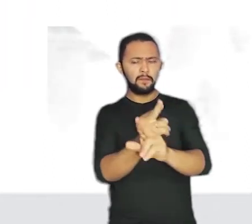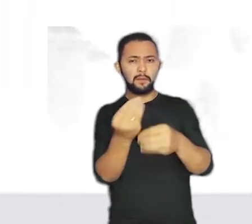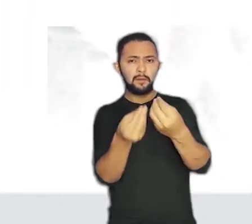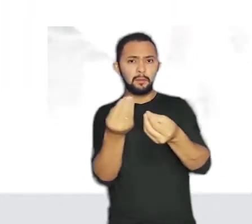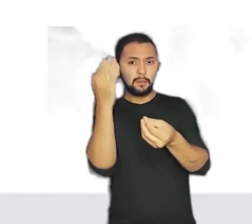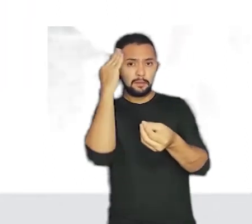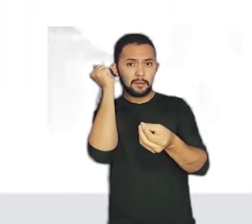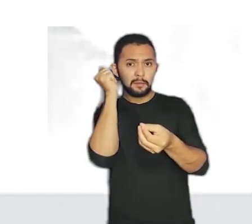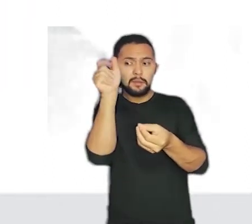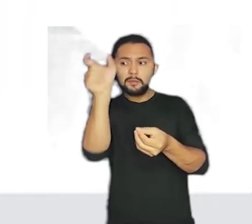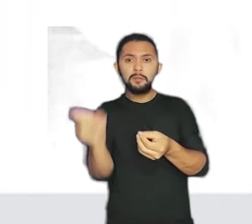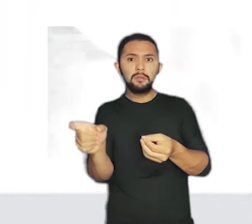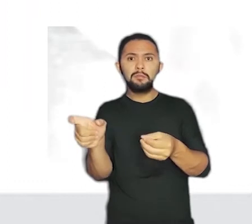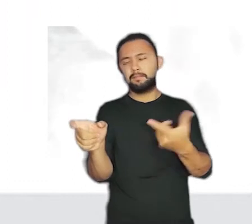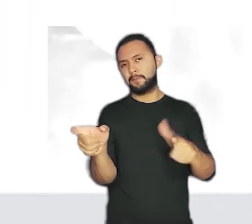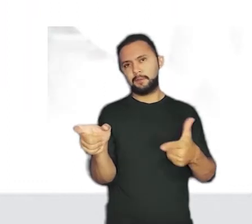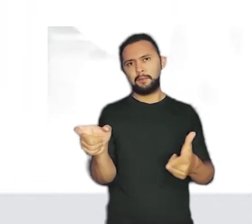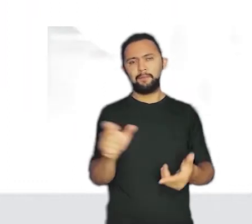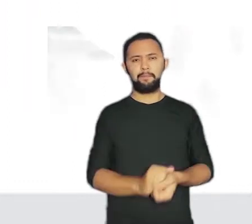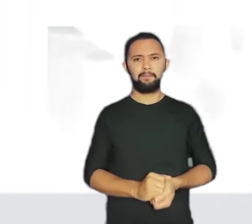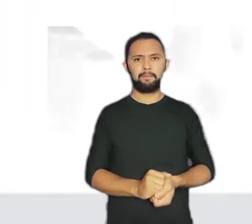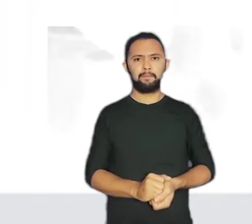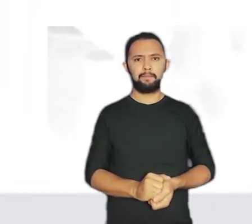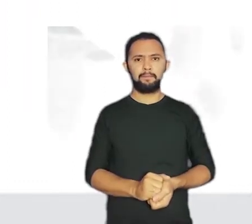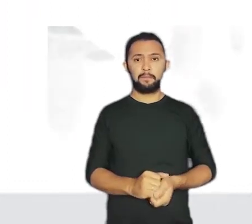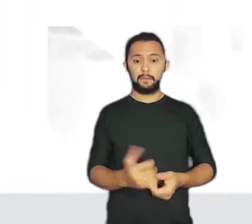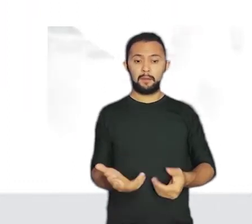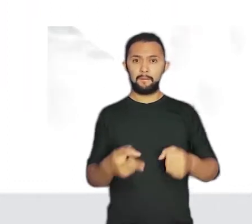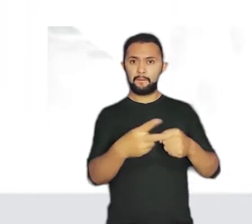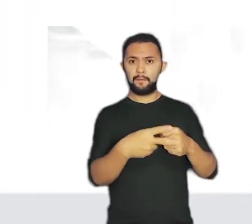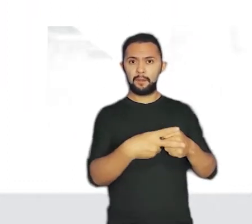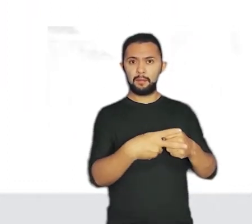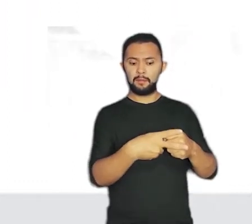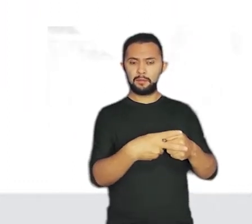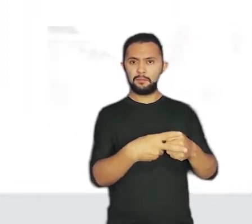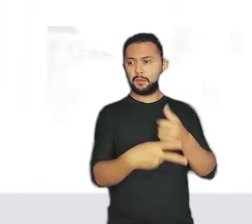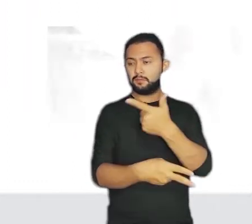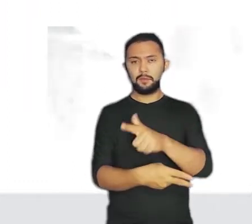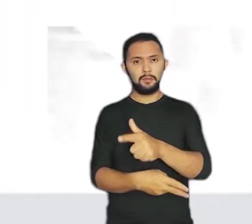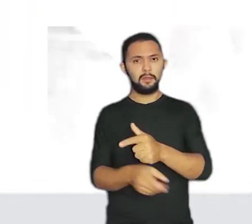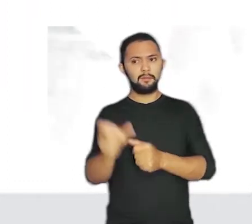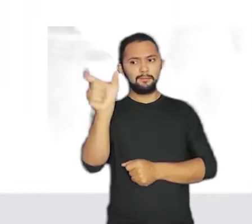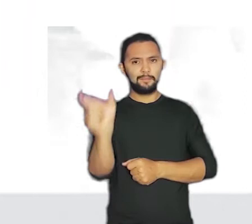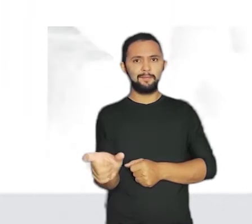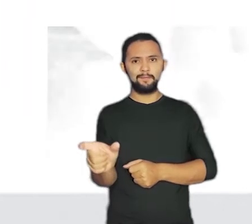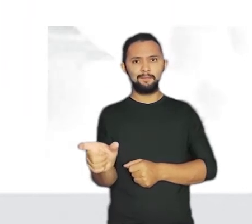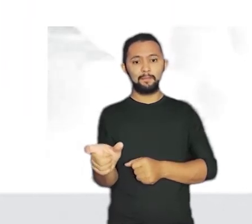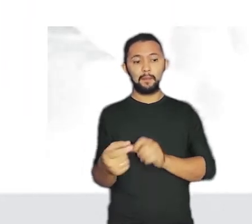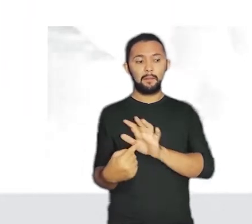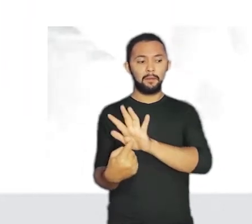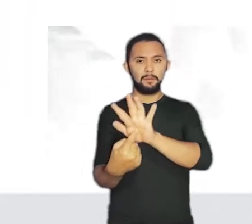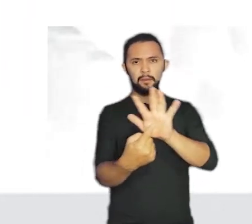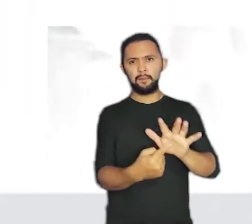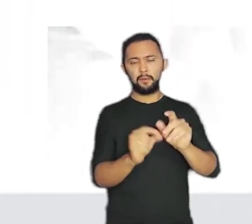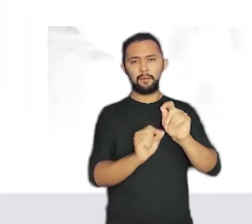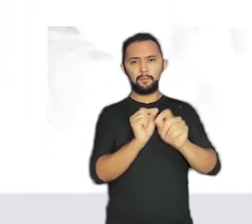como ter sujeito também. Concordam? Então, os verbos impessoais não são acompanhados por sujeitos e podem indicar fenômenos